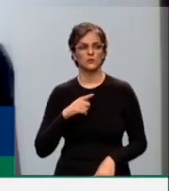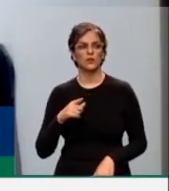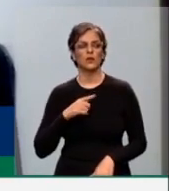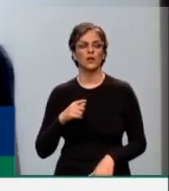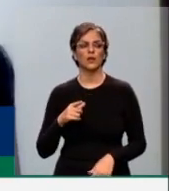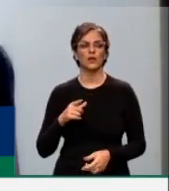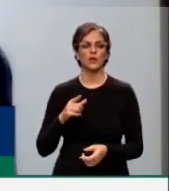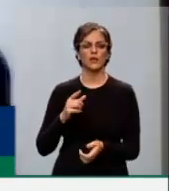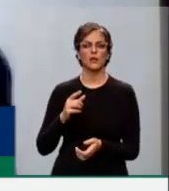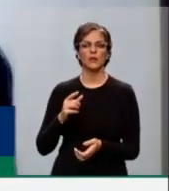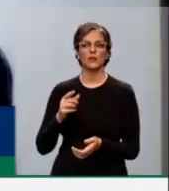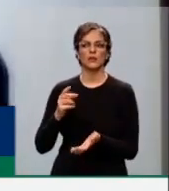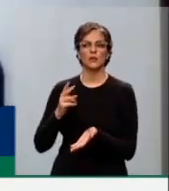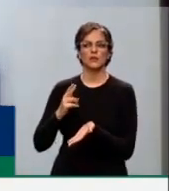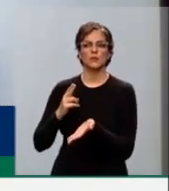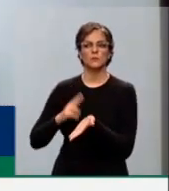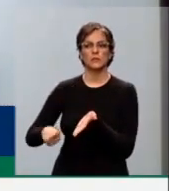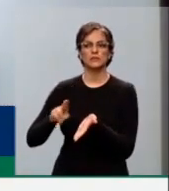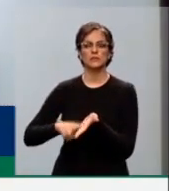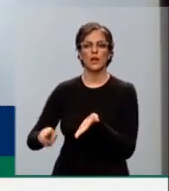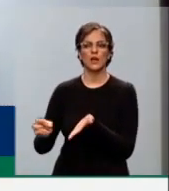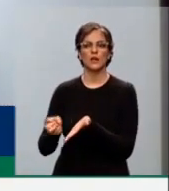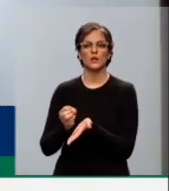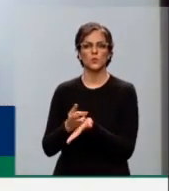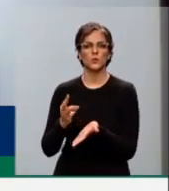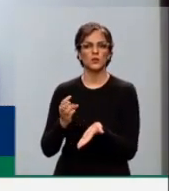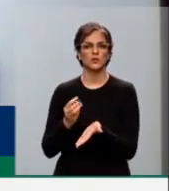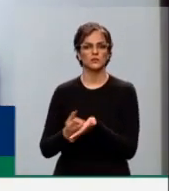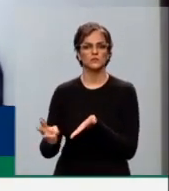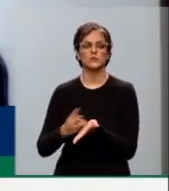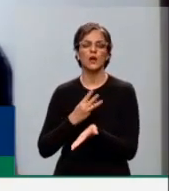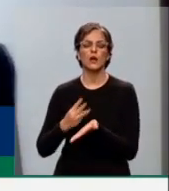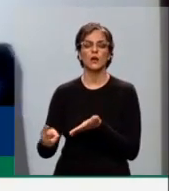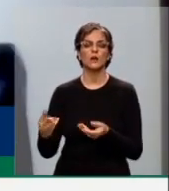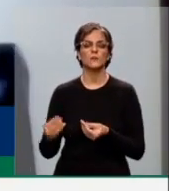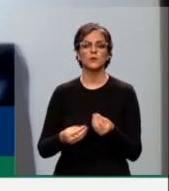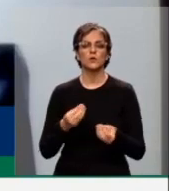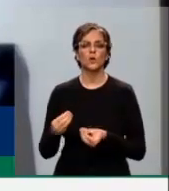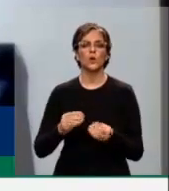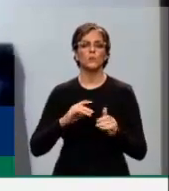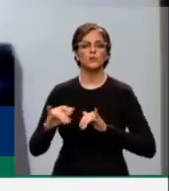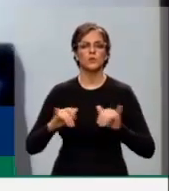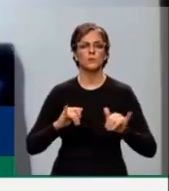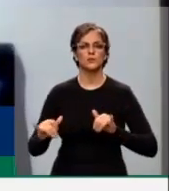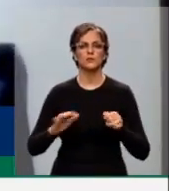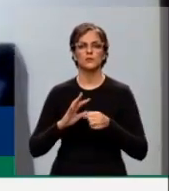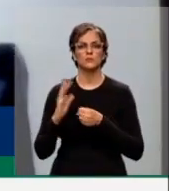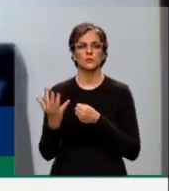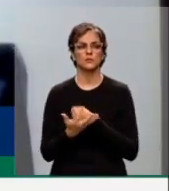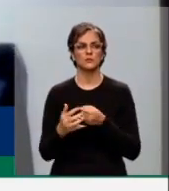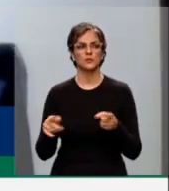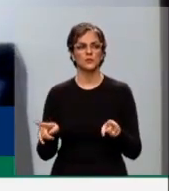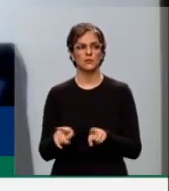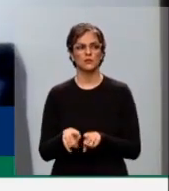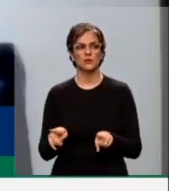WhatsApp com informações em relação tanto à pandemia quanto o acesso ao